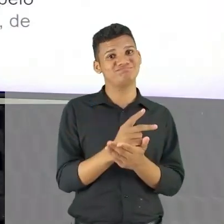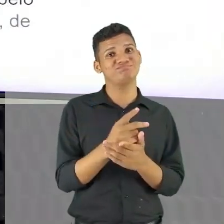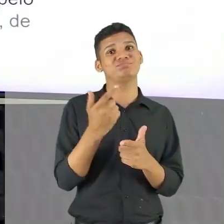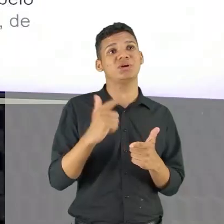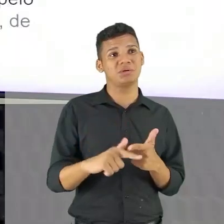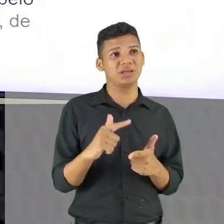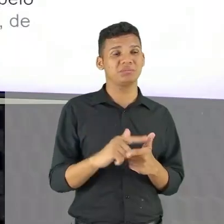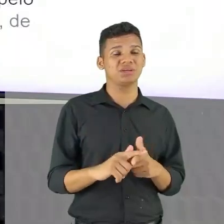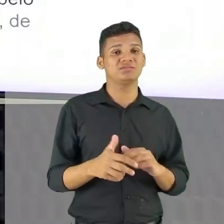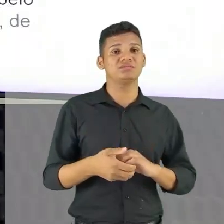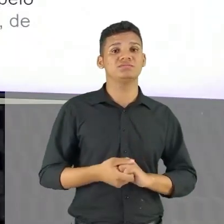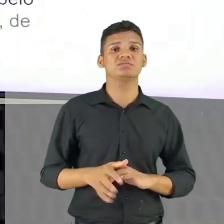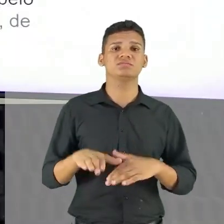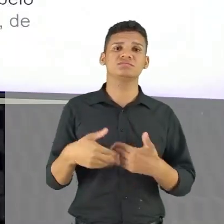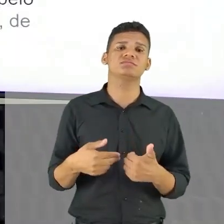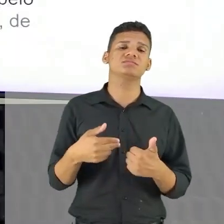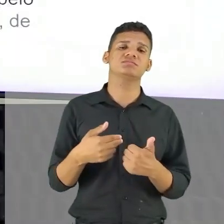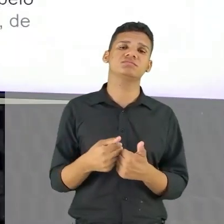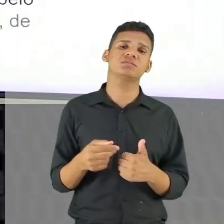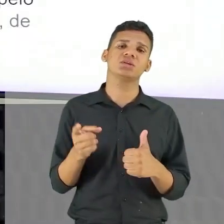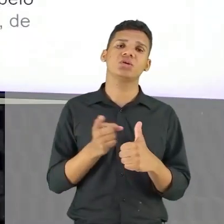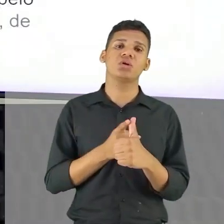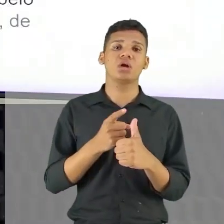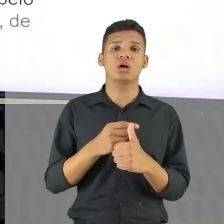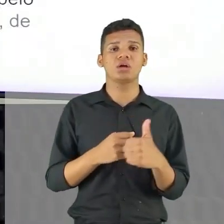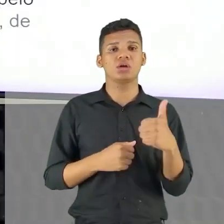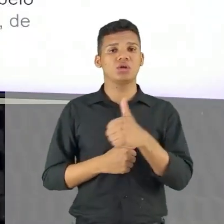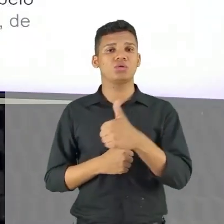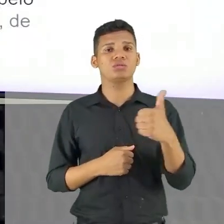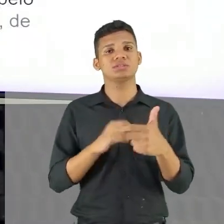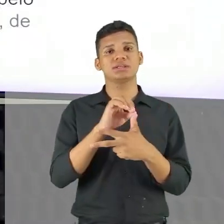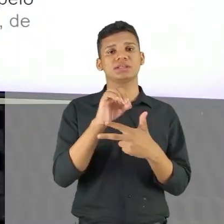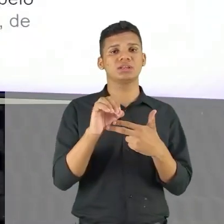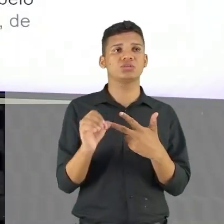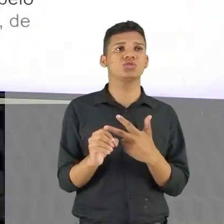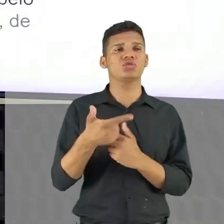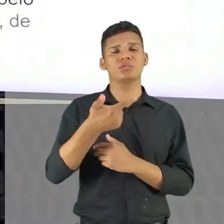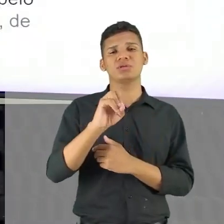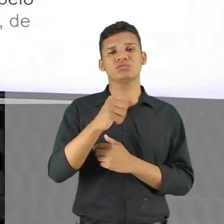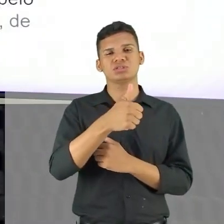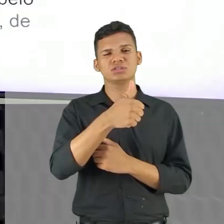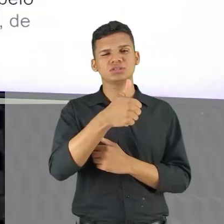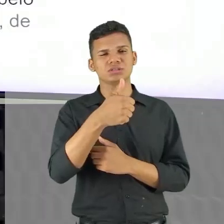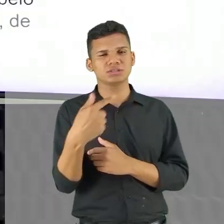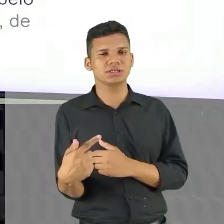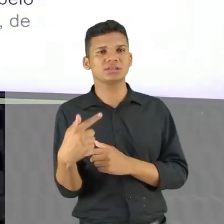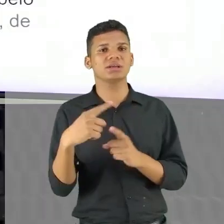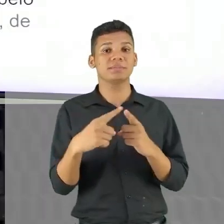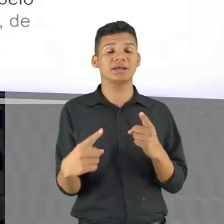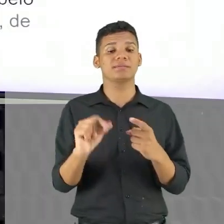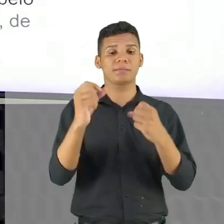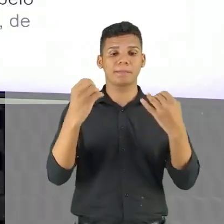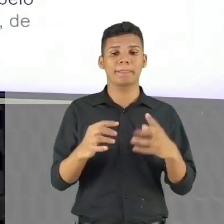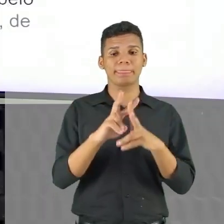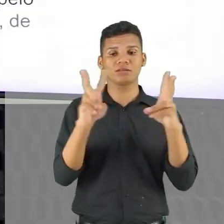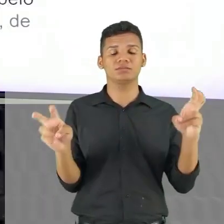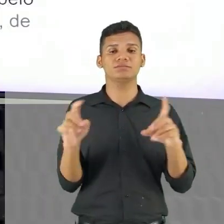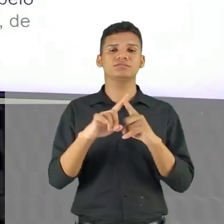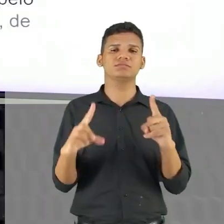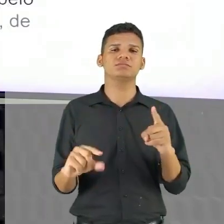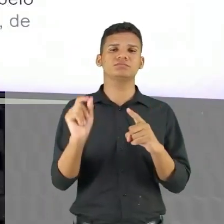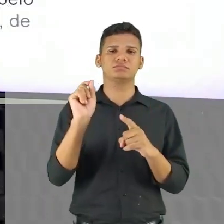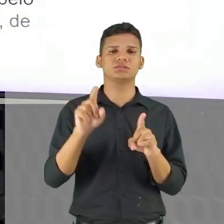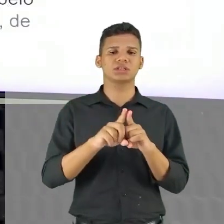numerosa. Questão 11, Enem 2017, um tema mais escorregadio impossível. Razão